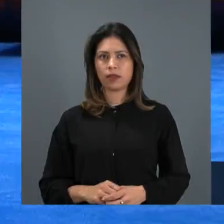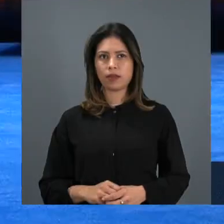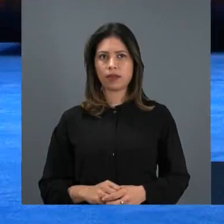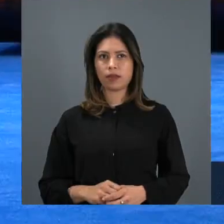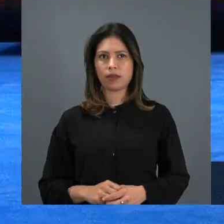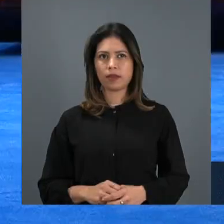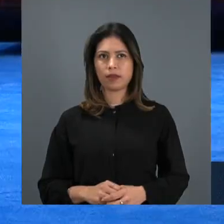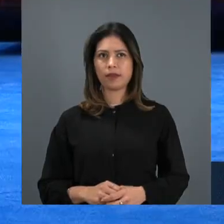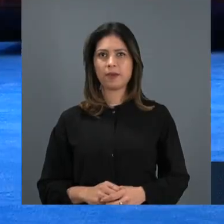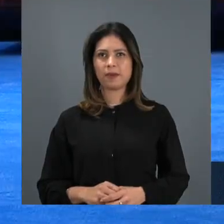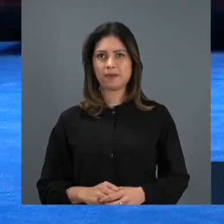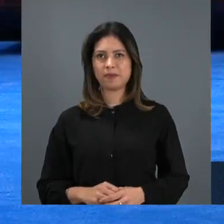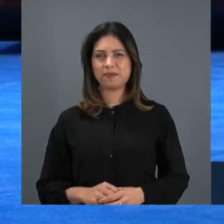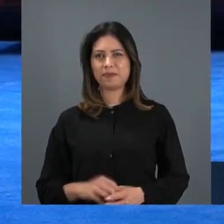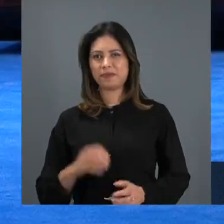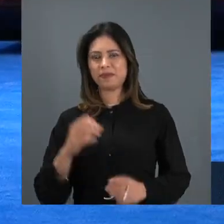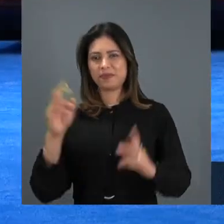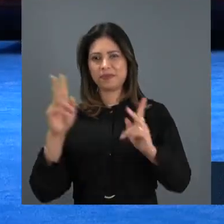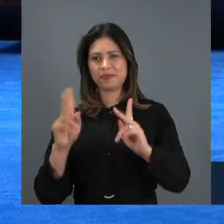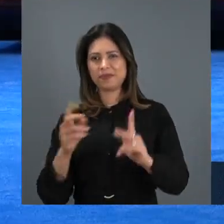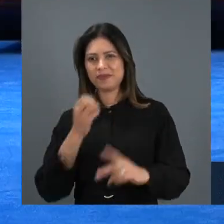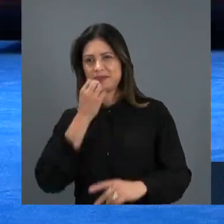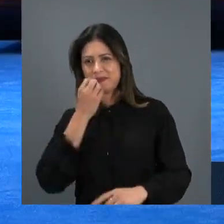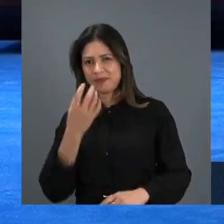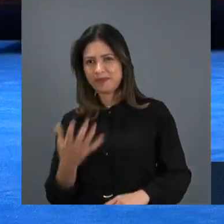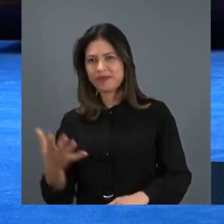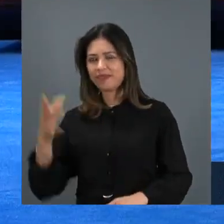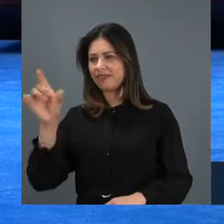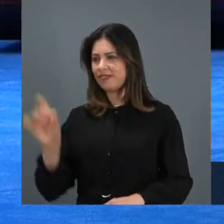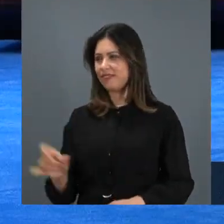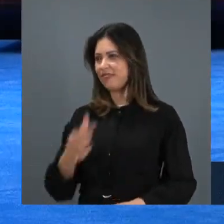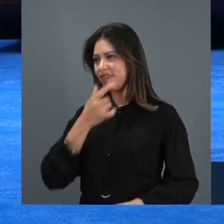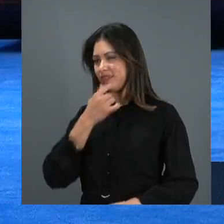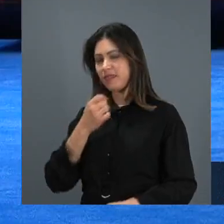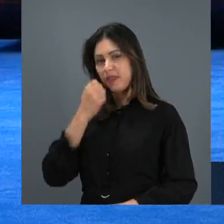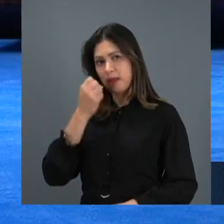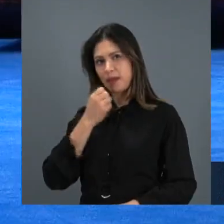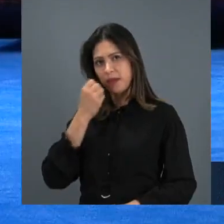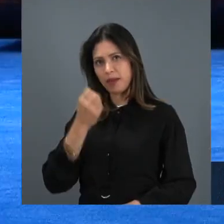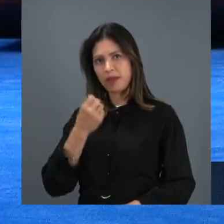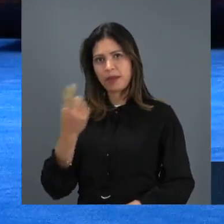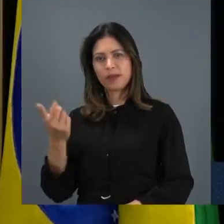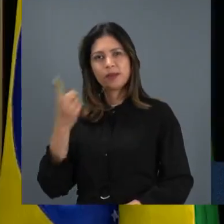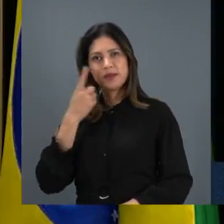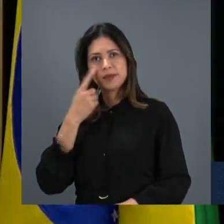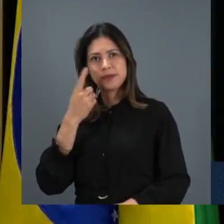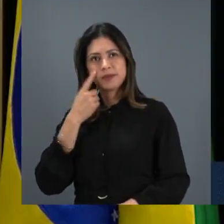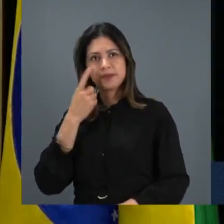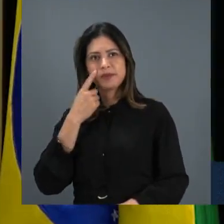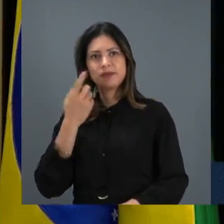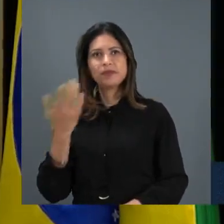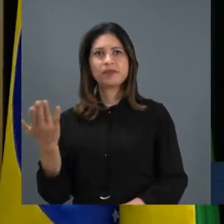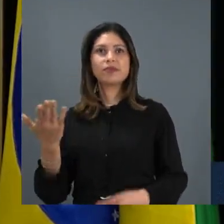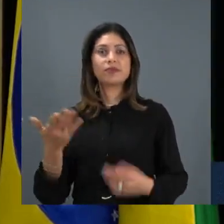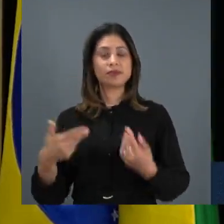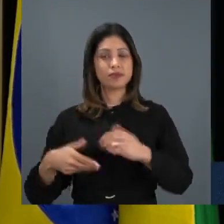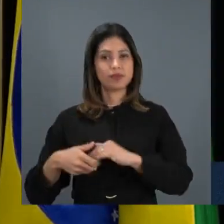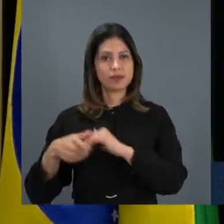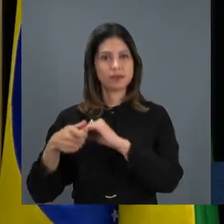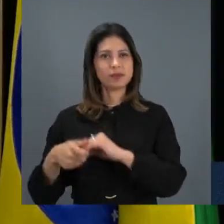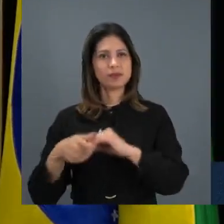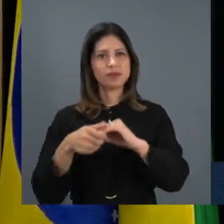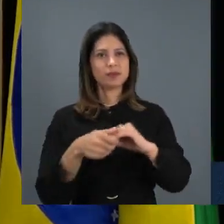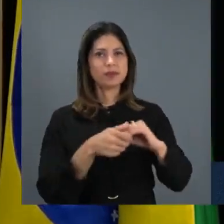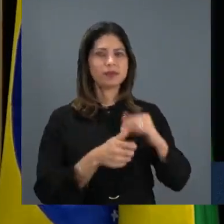Paz e bem, querido presidente, senador Everton, quero também cumprimentar senhoras senadoras, senhores